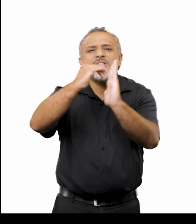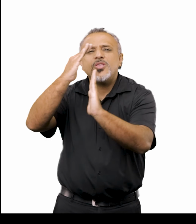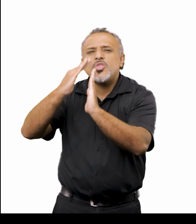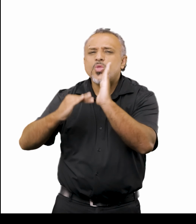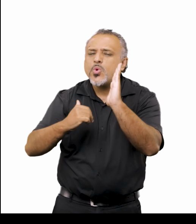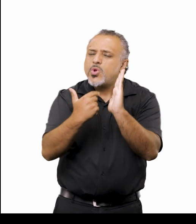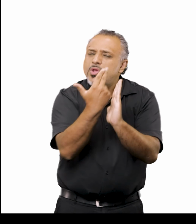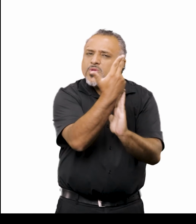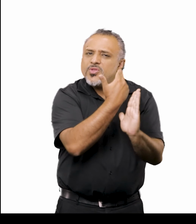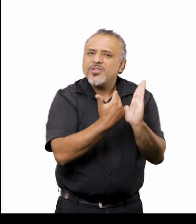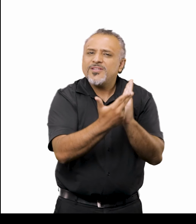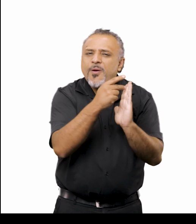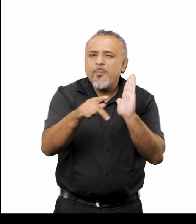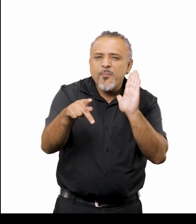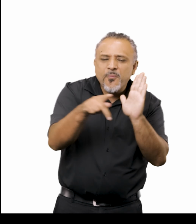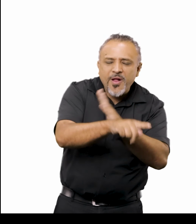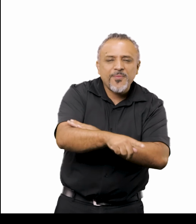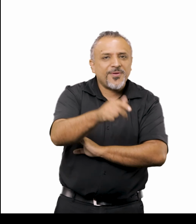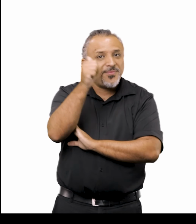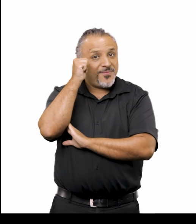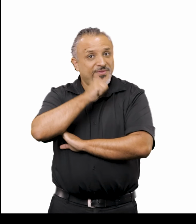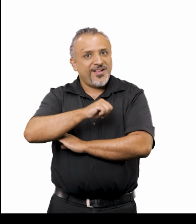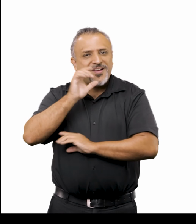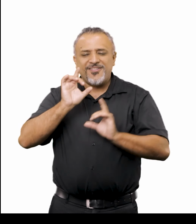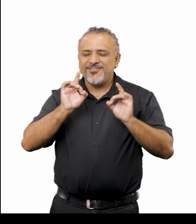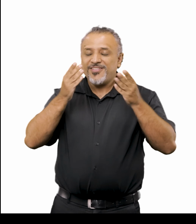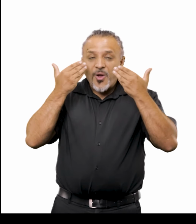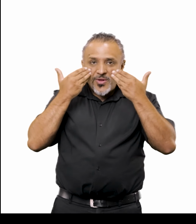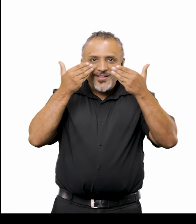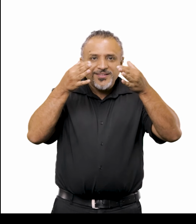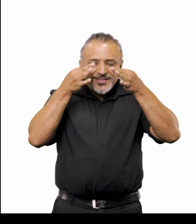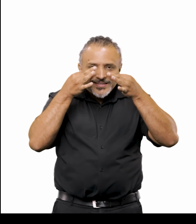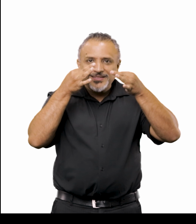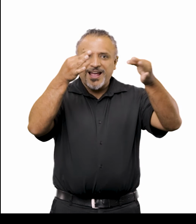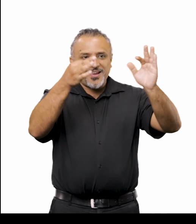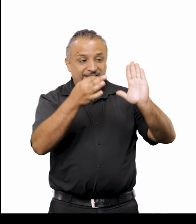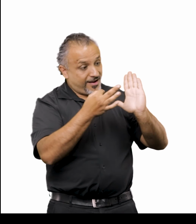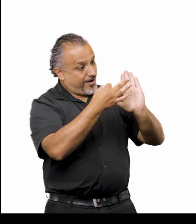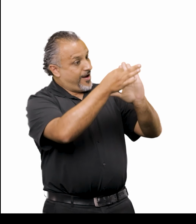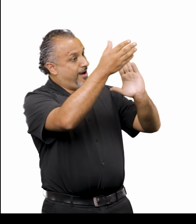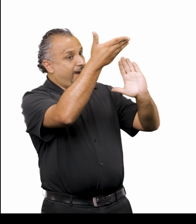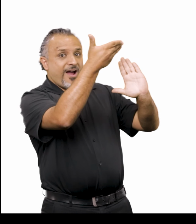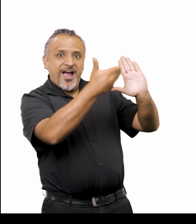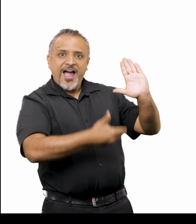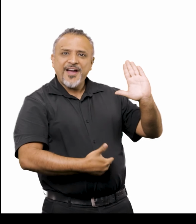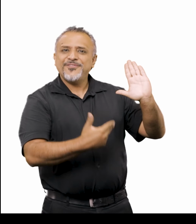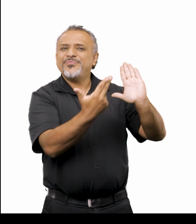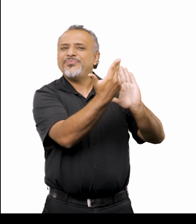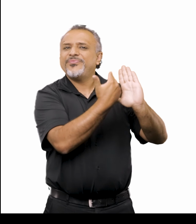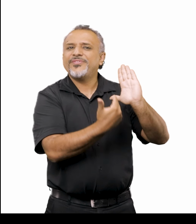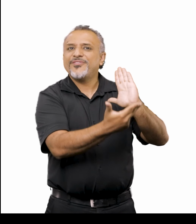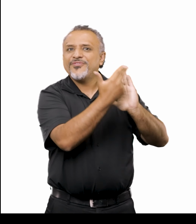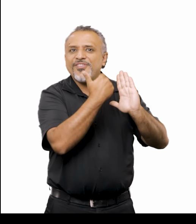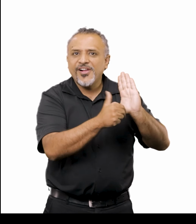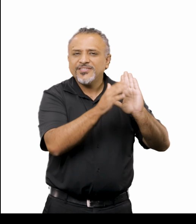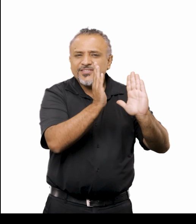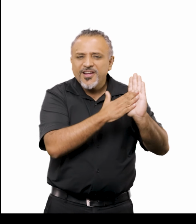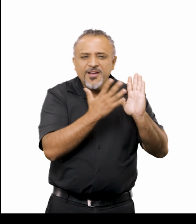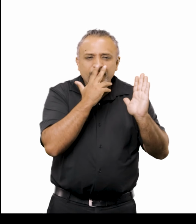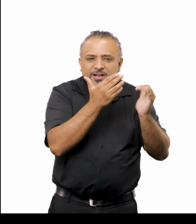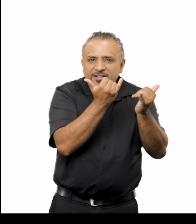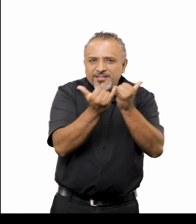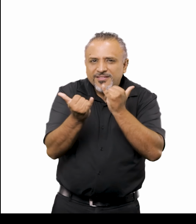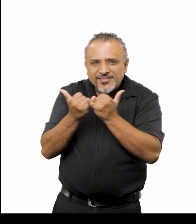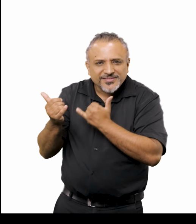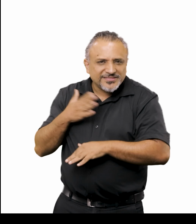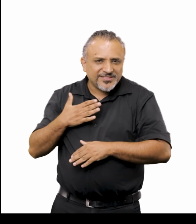a ornamentação dos tecidos e acessórios usados pelas mulheres ganha especial destaque. Outro elemento curioso desta pintura é o